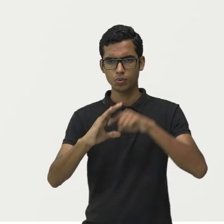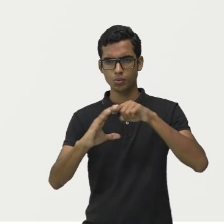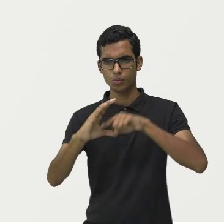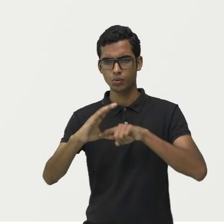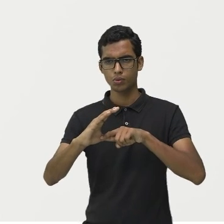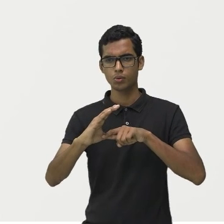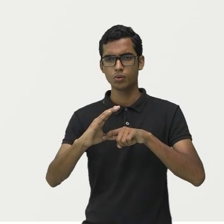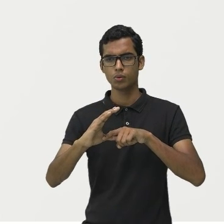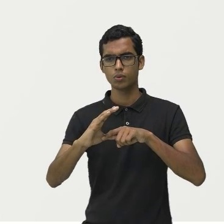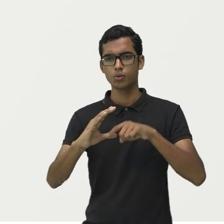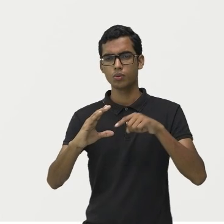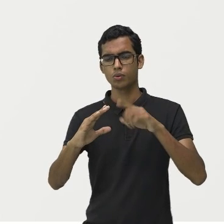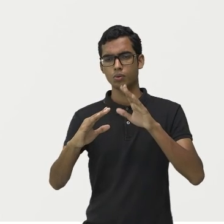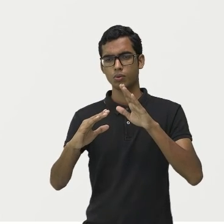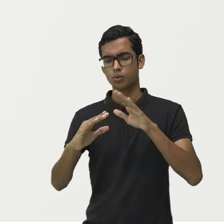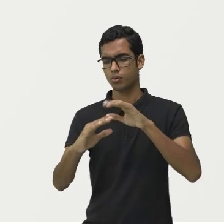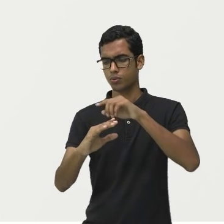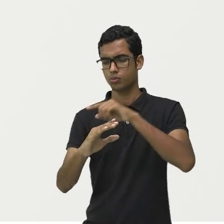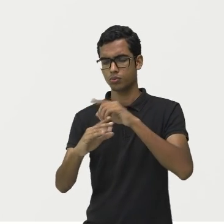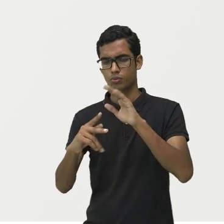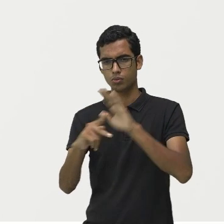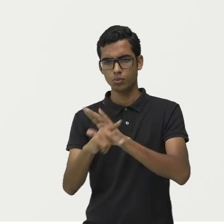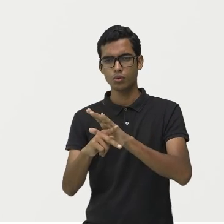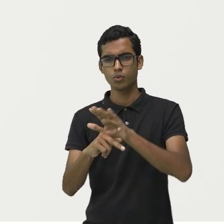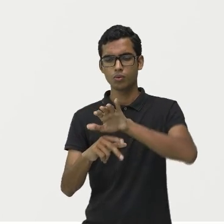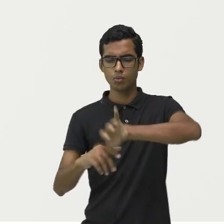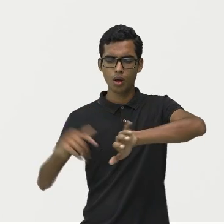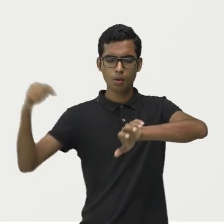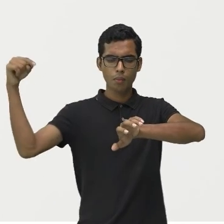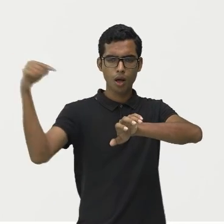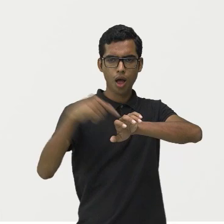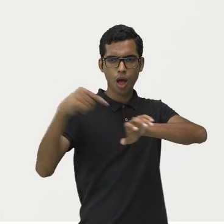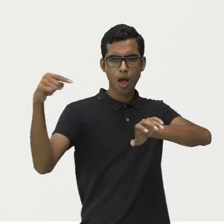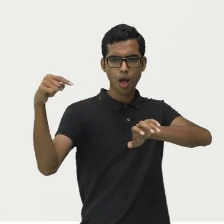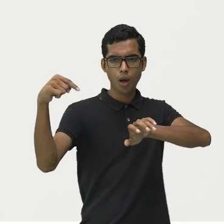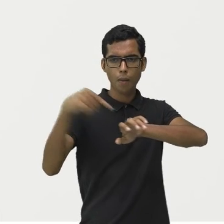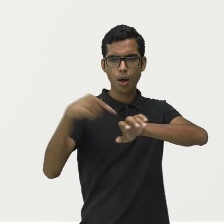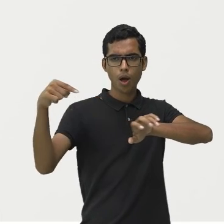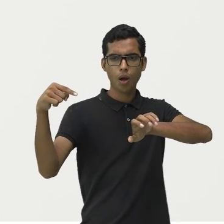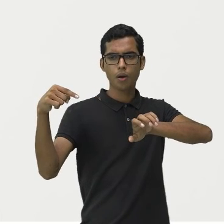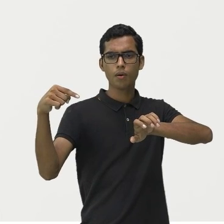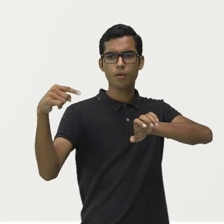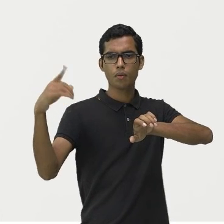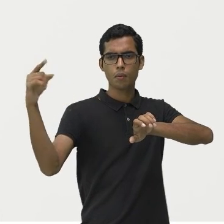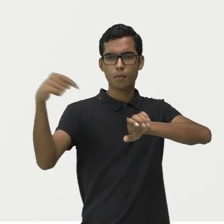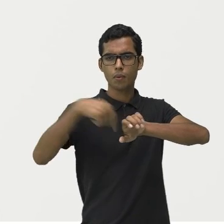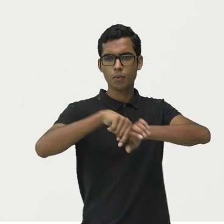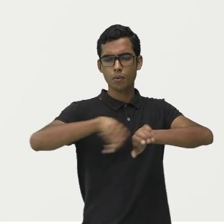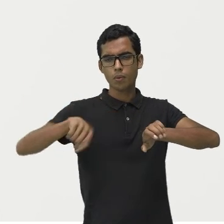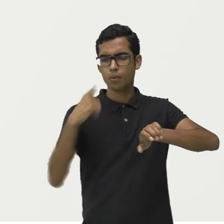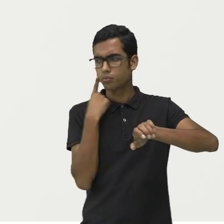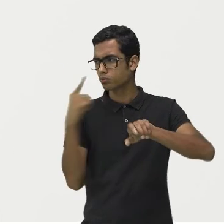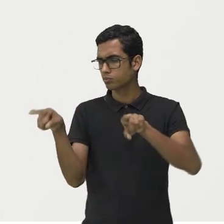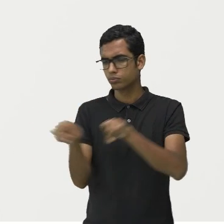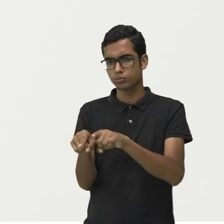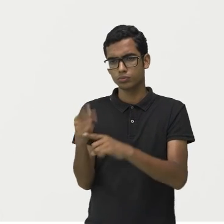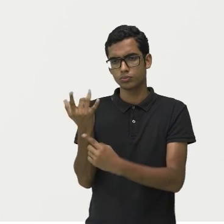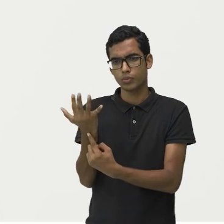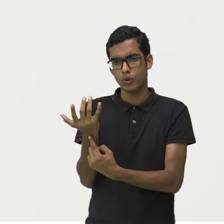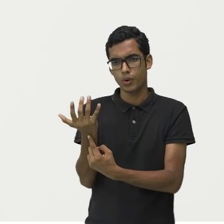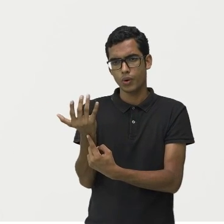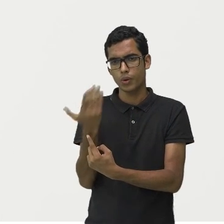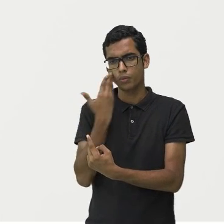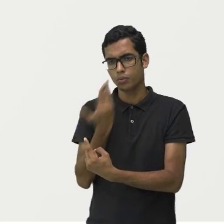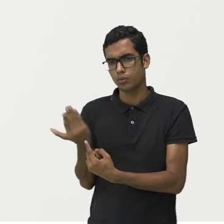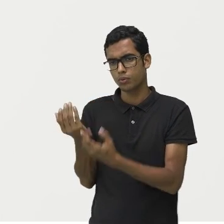e volta sobre ele mesmo e a interseção é bem aqui, ó. Então aí vai estar a ponta da vela ali, a chama da